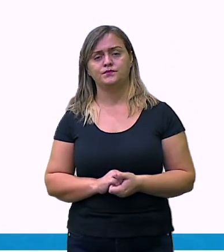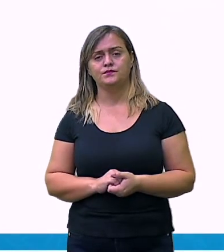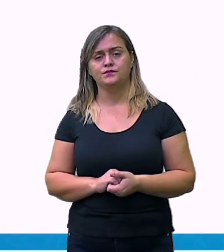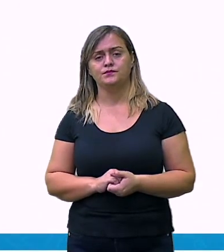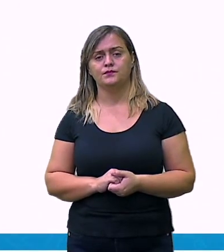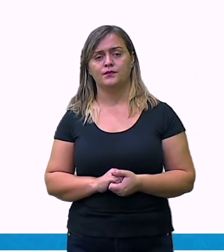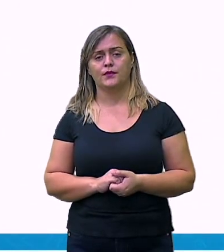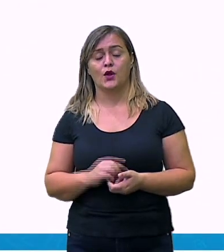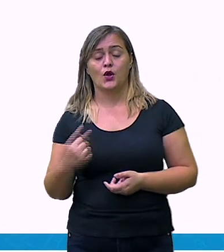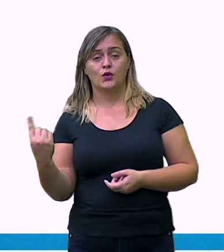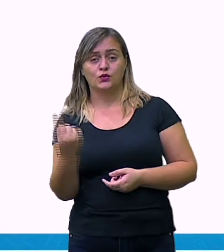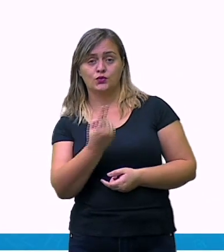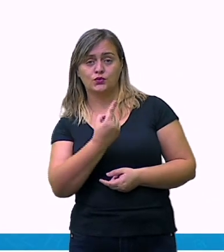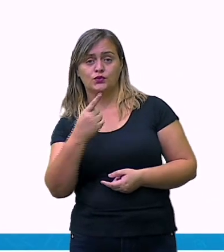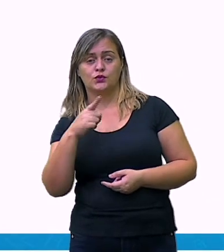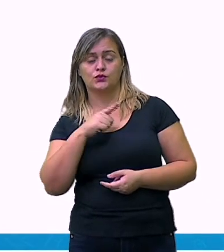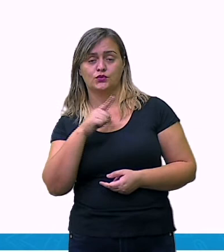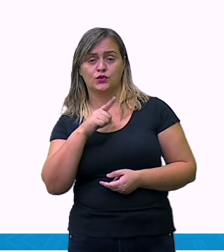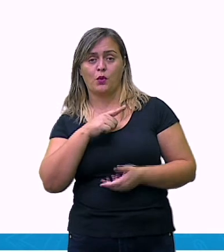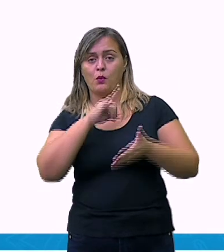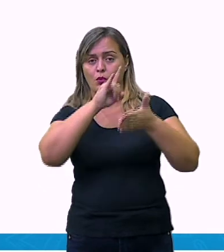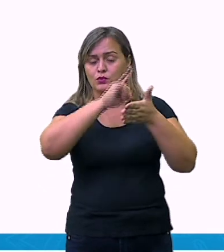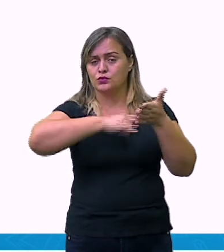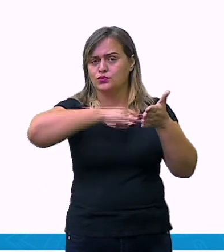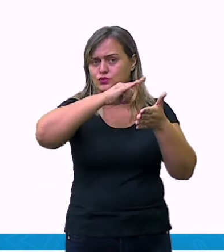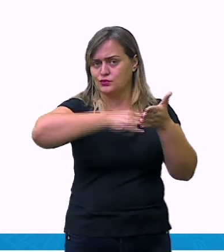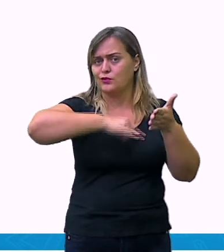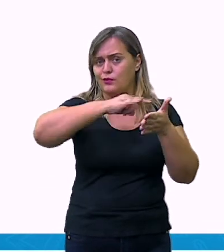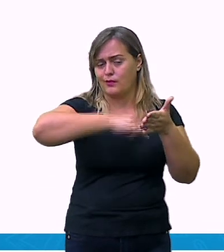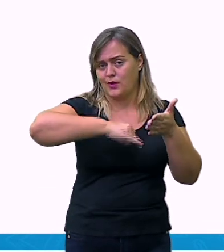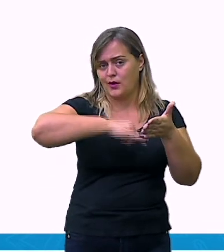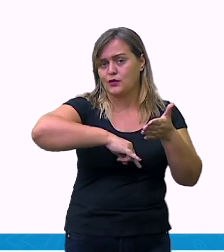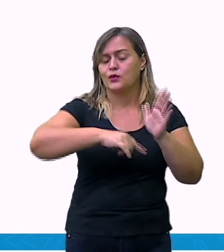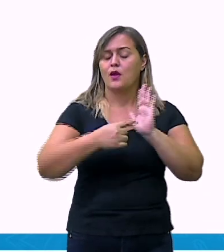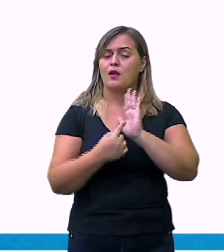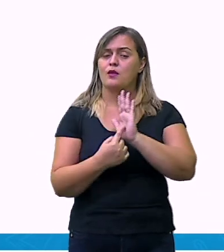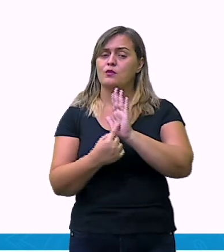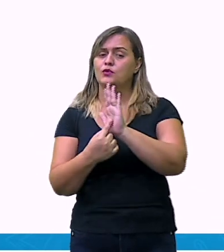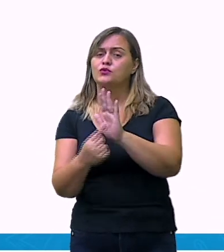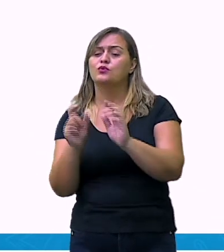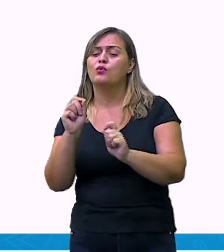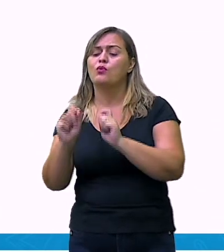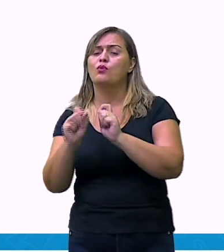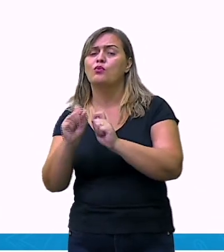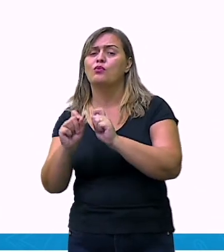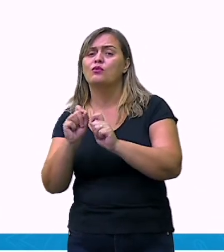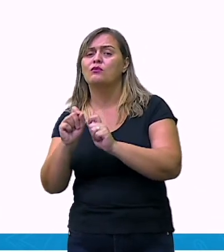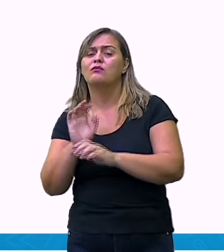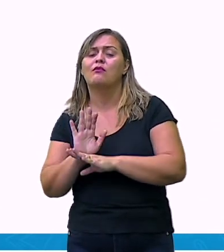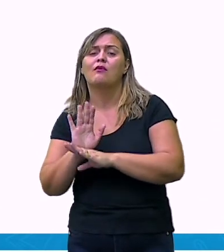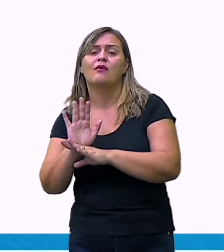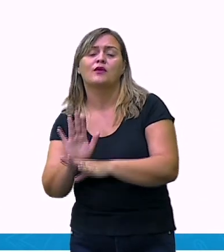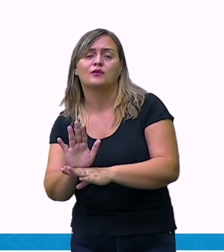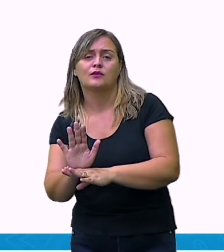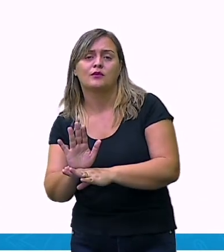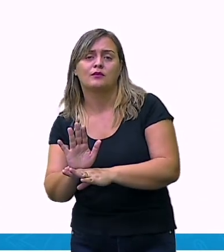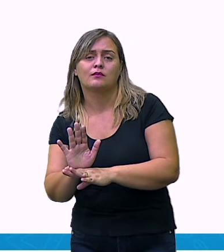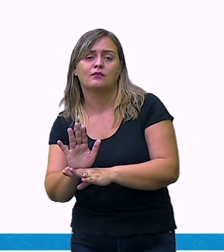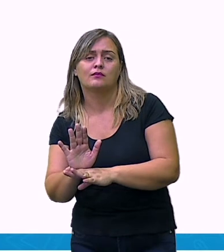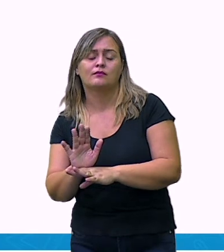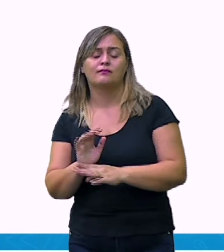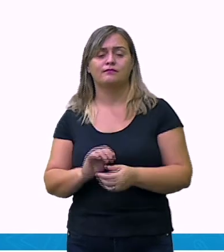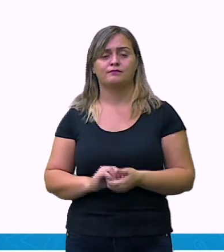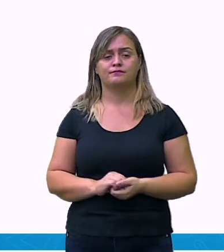Associe o documento ao direito que ele defende e faça o desenho correspondente. Então, nós temos